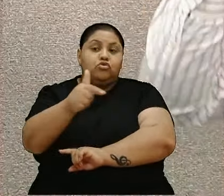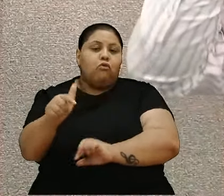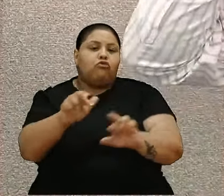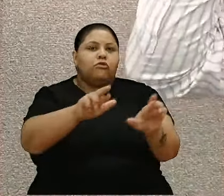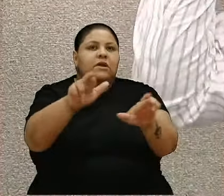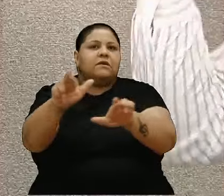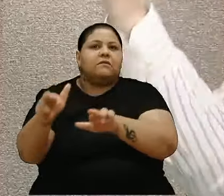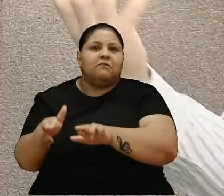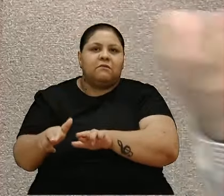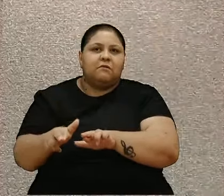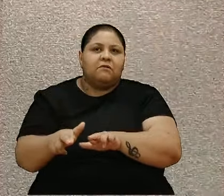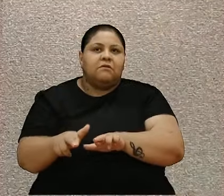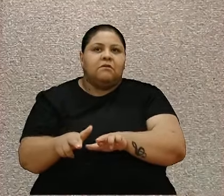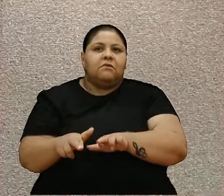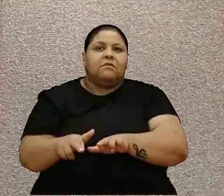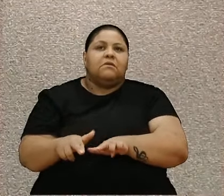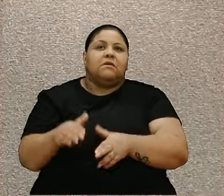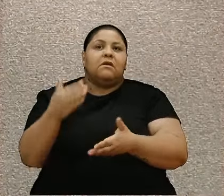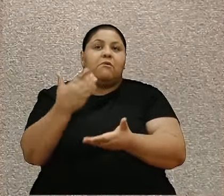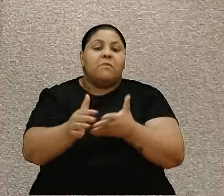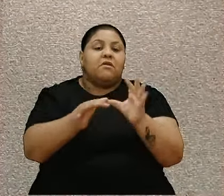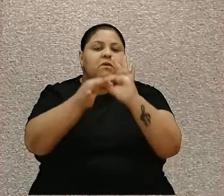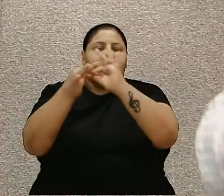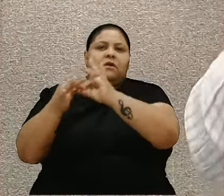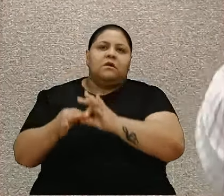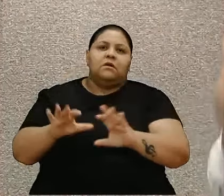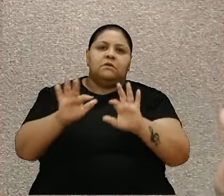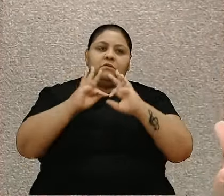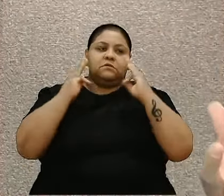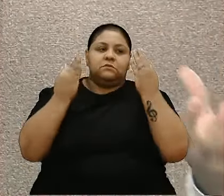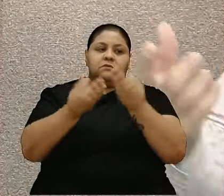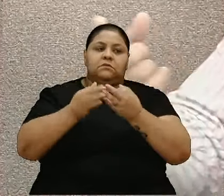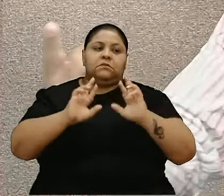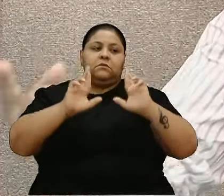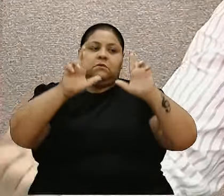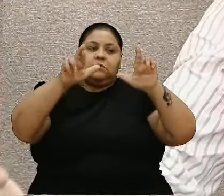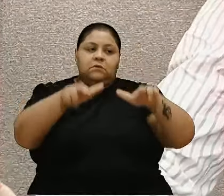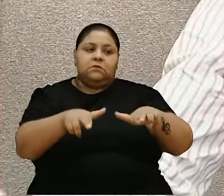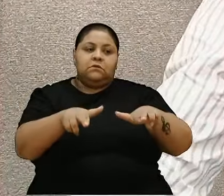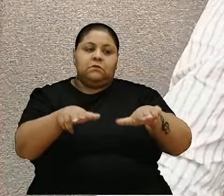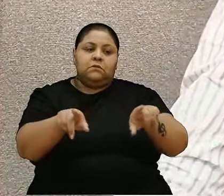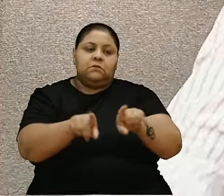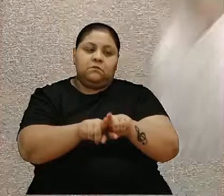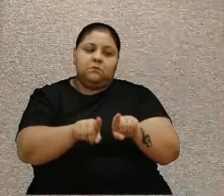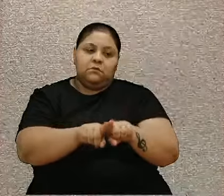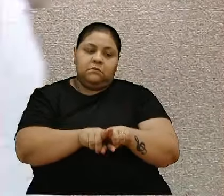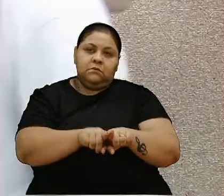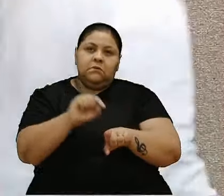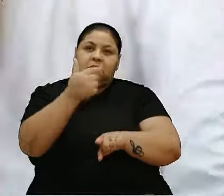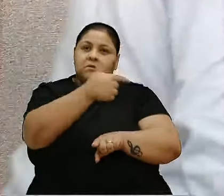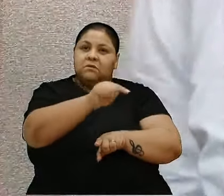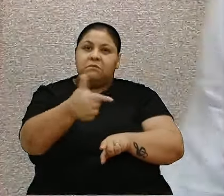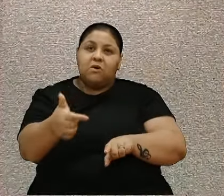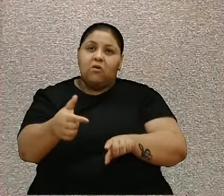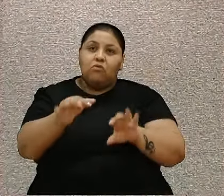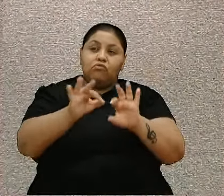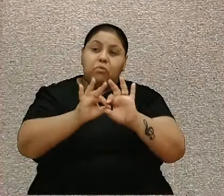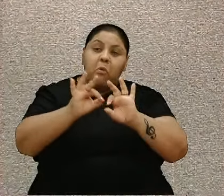Então, ela perdeu aquele laço familiar que ela tinha da região dela e foi realocada para outro extremo da